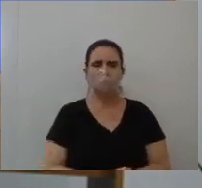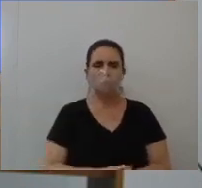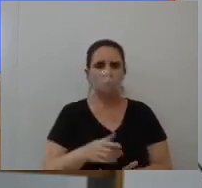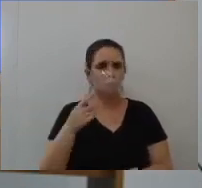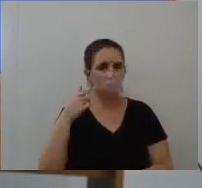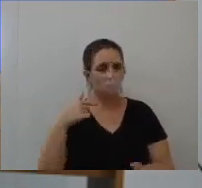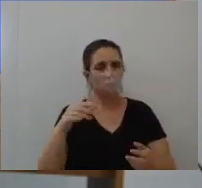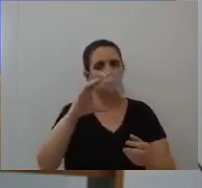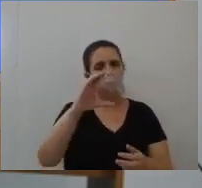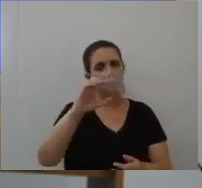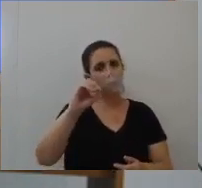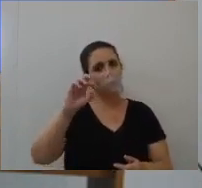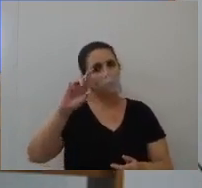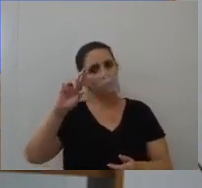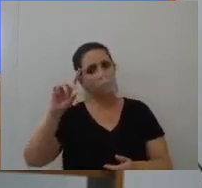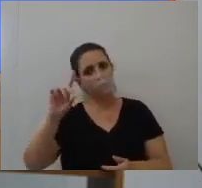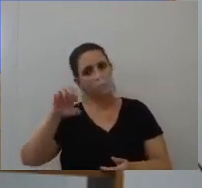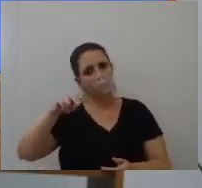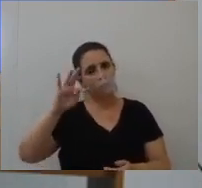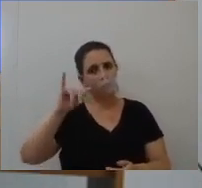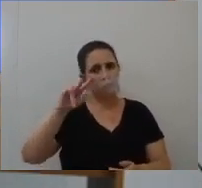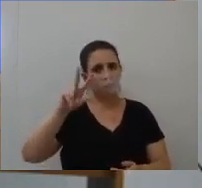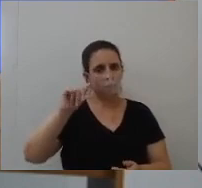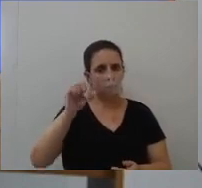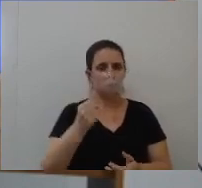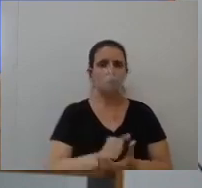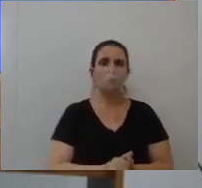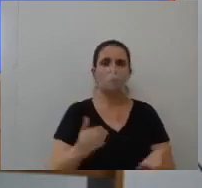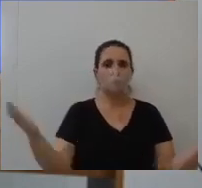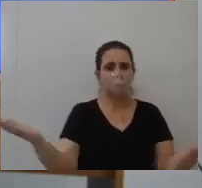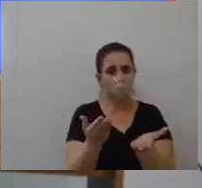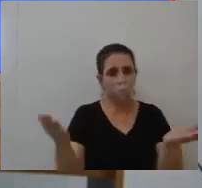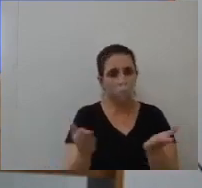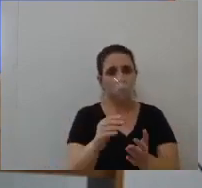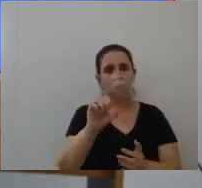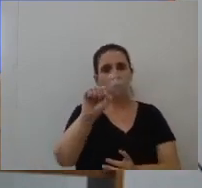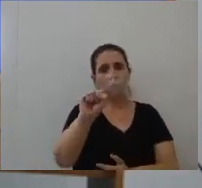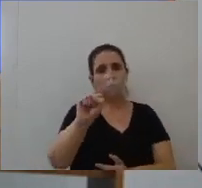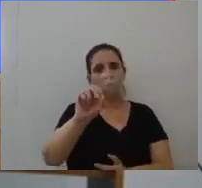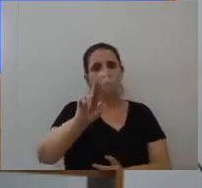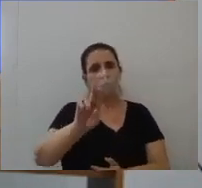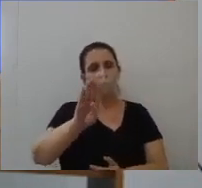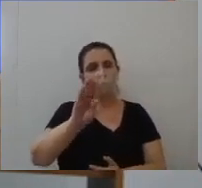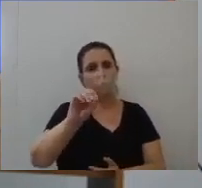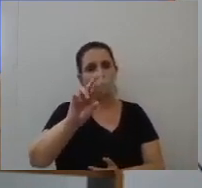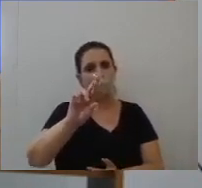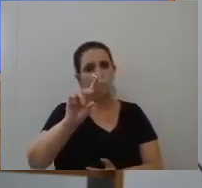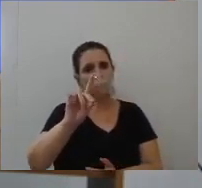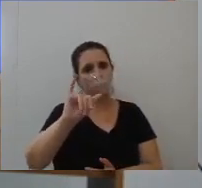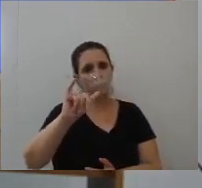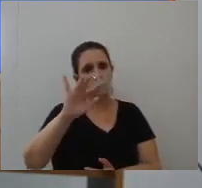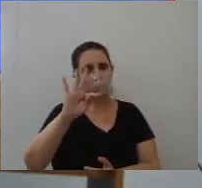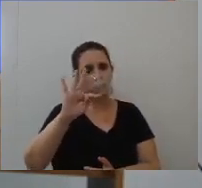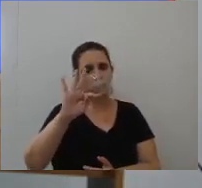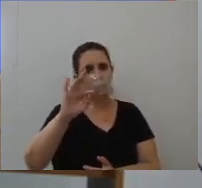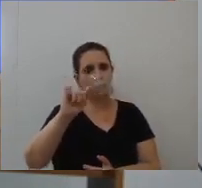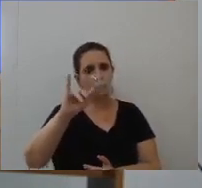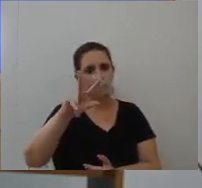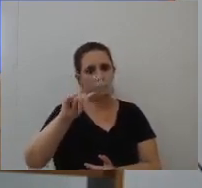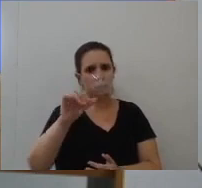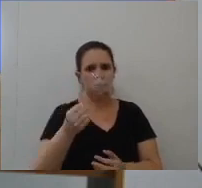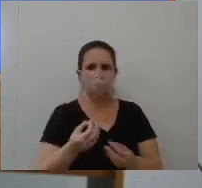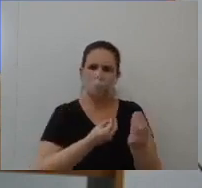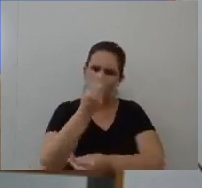conjunções coordenativas e agora nós vamos ver as conjunções subordinativas. Luiz, como é que eu vou usar isso na minha vida?